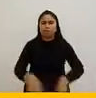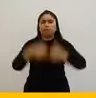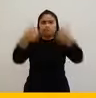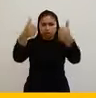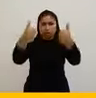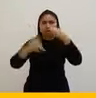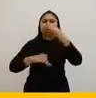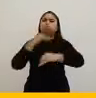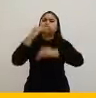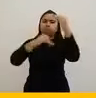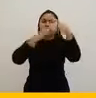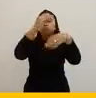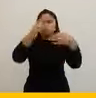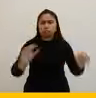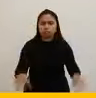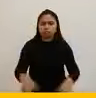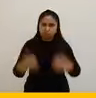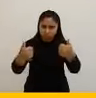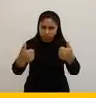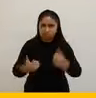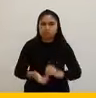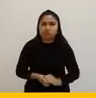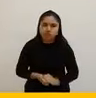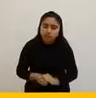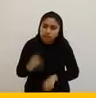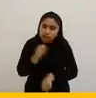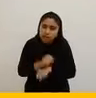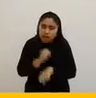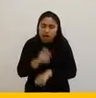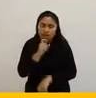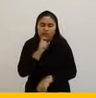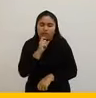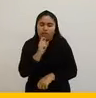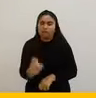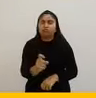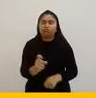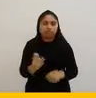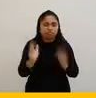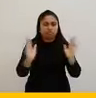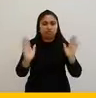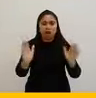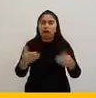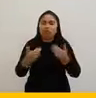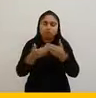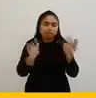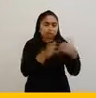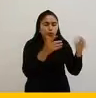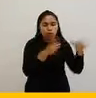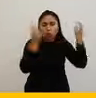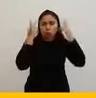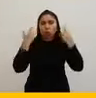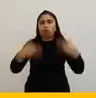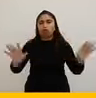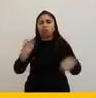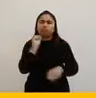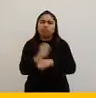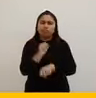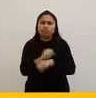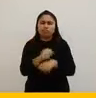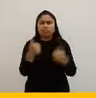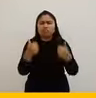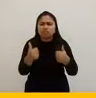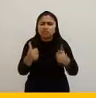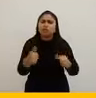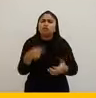à evolução dos nossos quadros, até chegarmos no verde, onde tudo será restabelecido. Então, peço novamente